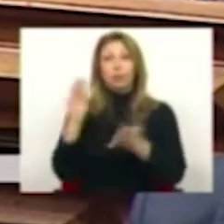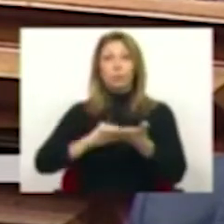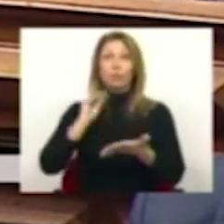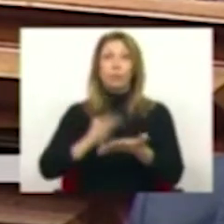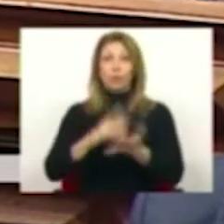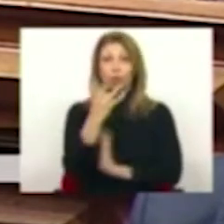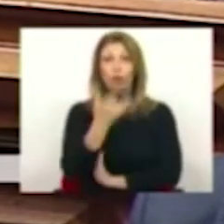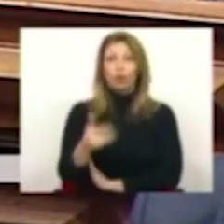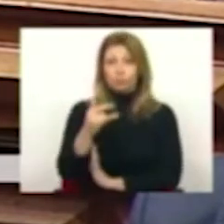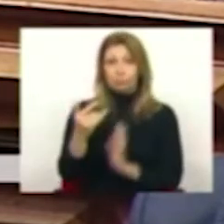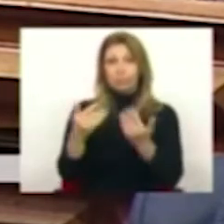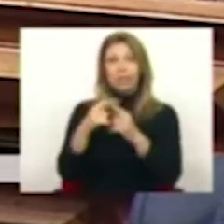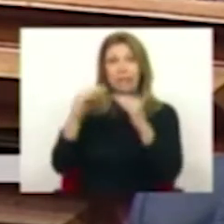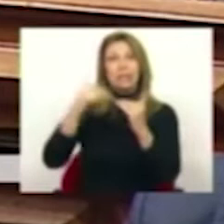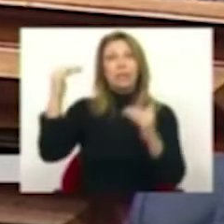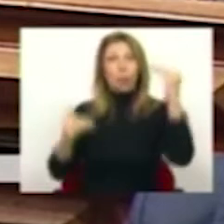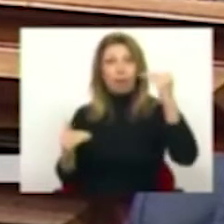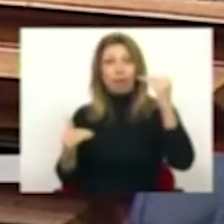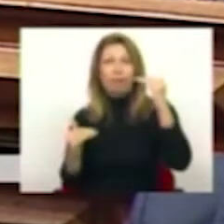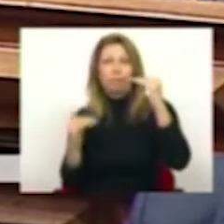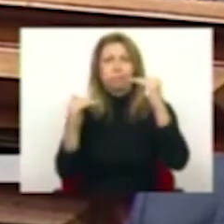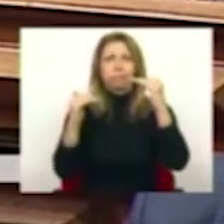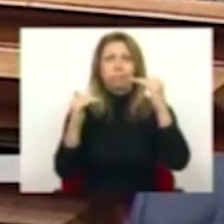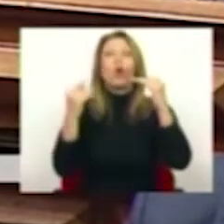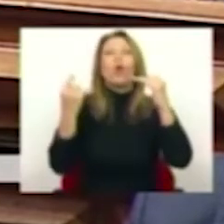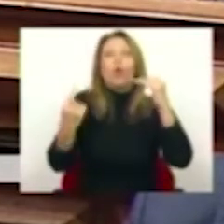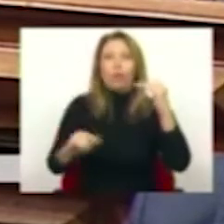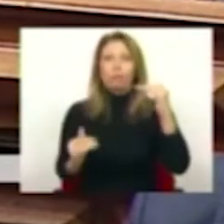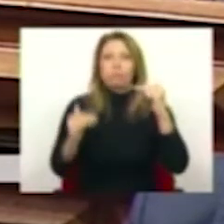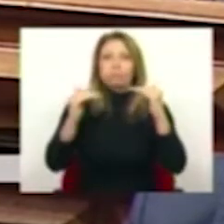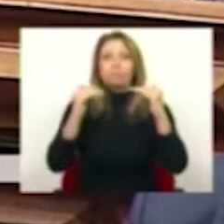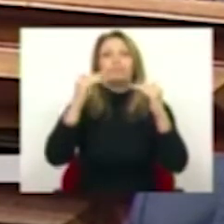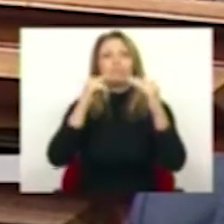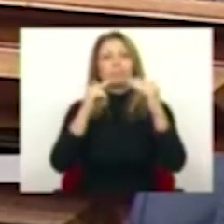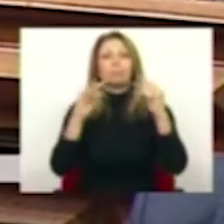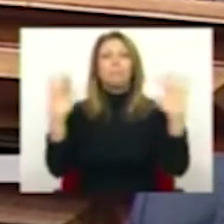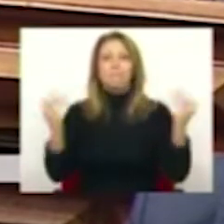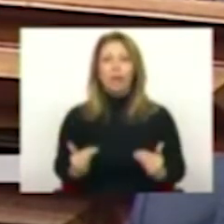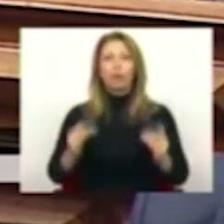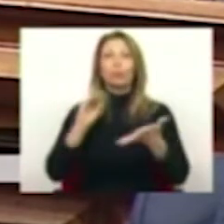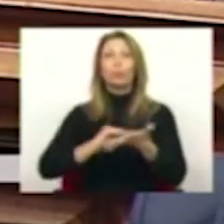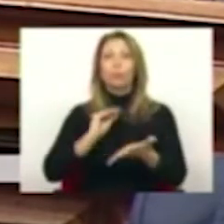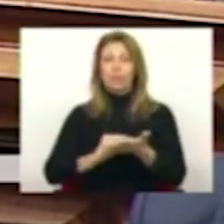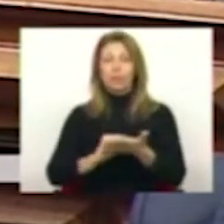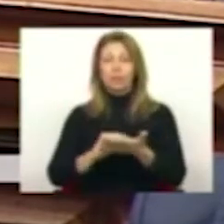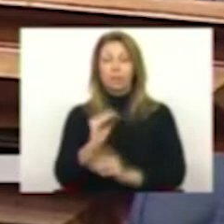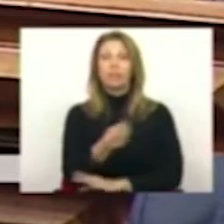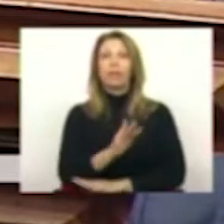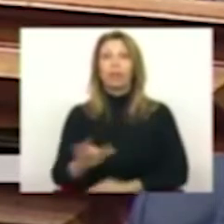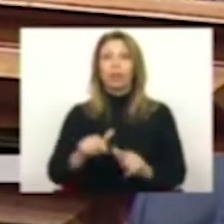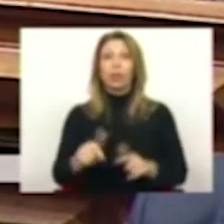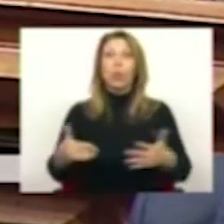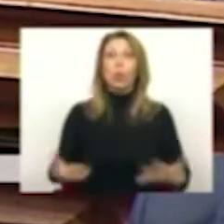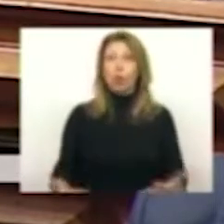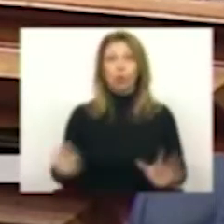mais baixo de sempre. Houve uma redução da pobreza infantil, atingindo hoje um mínimo